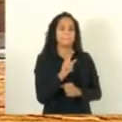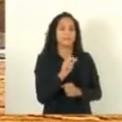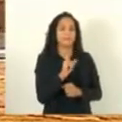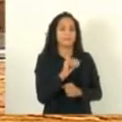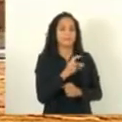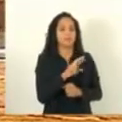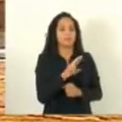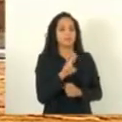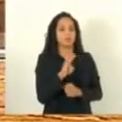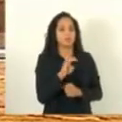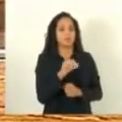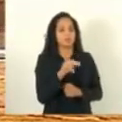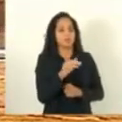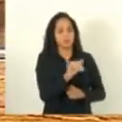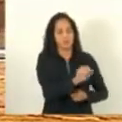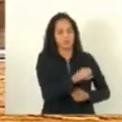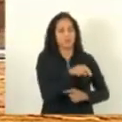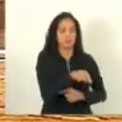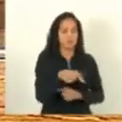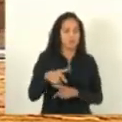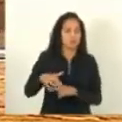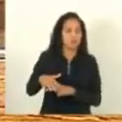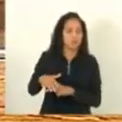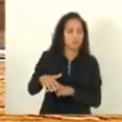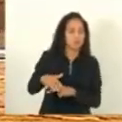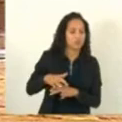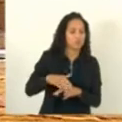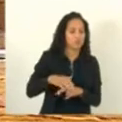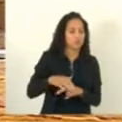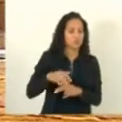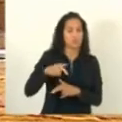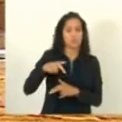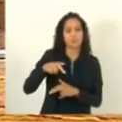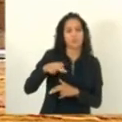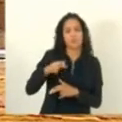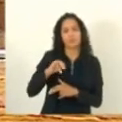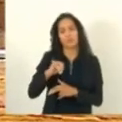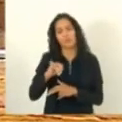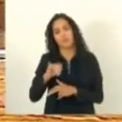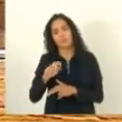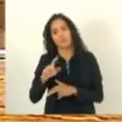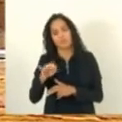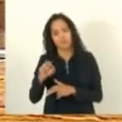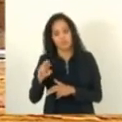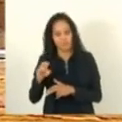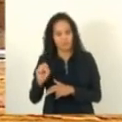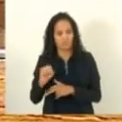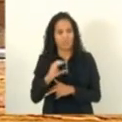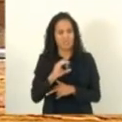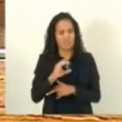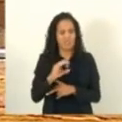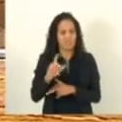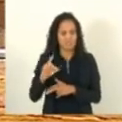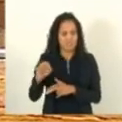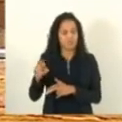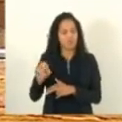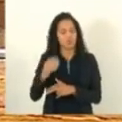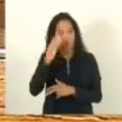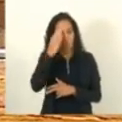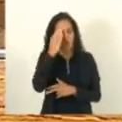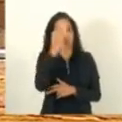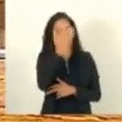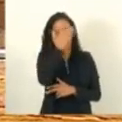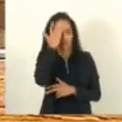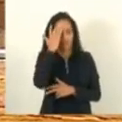da base, que é uma doença irreversível, que chama Kernicterus. Então, eu agradeço essas pessoas